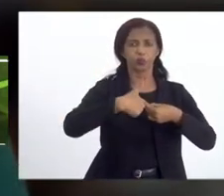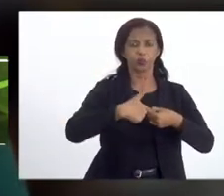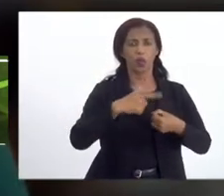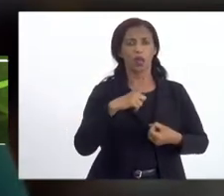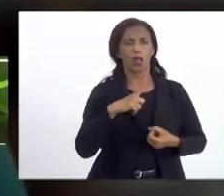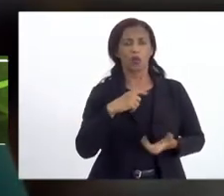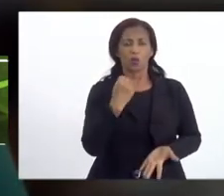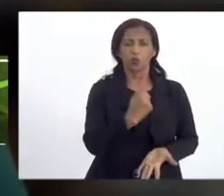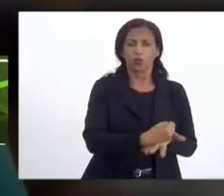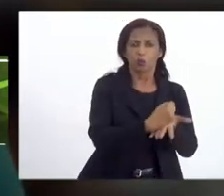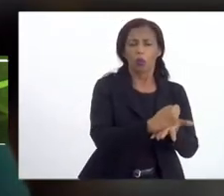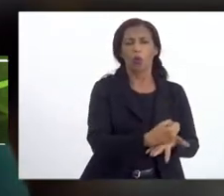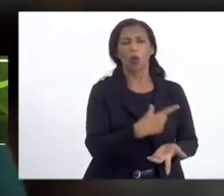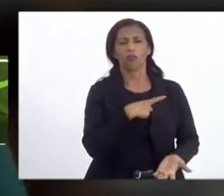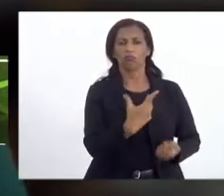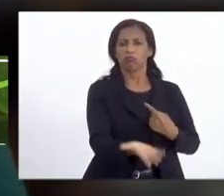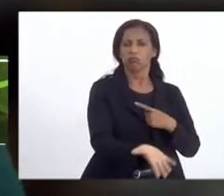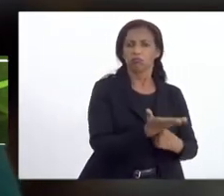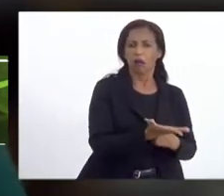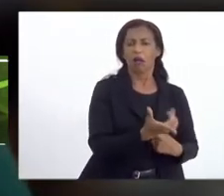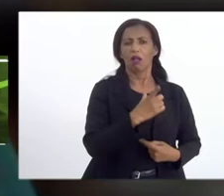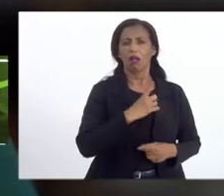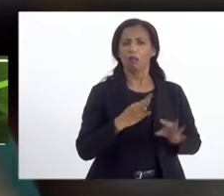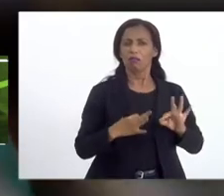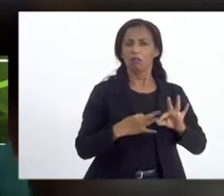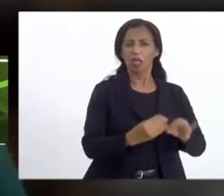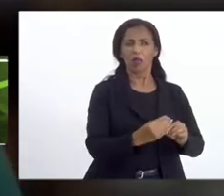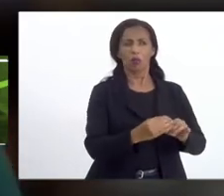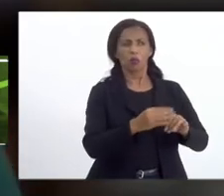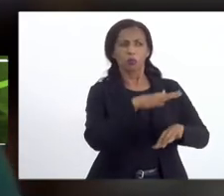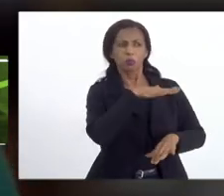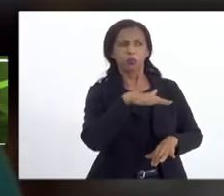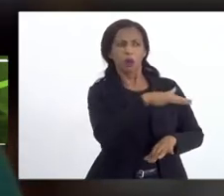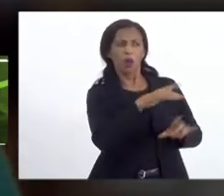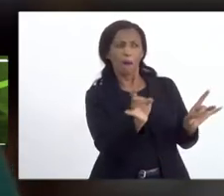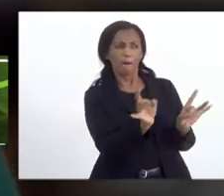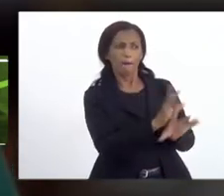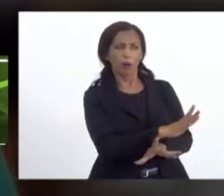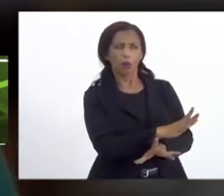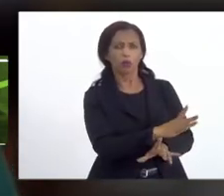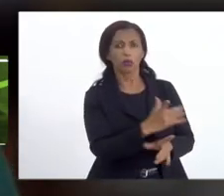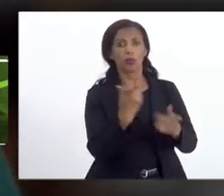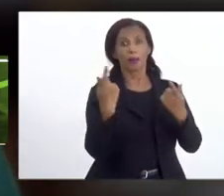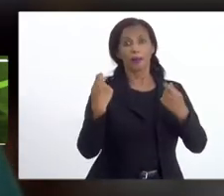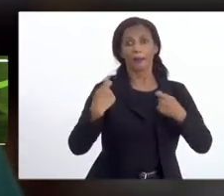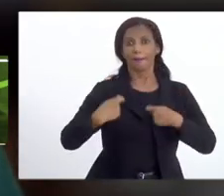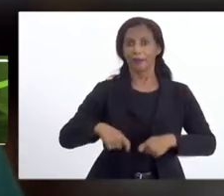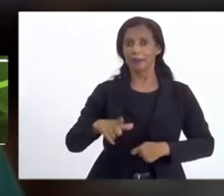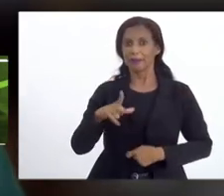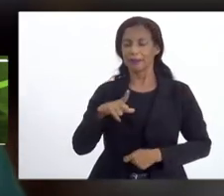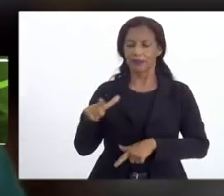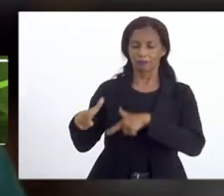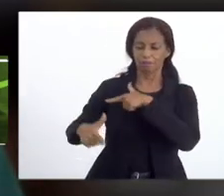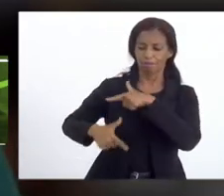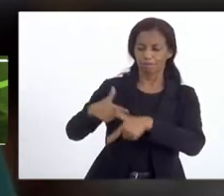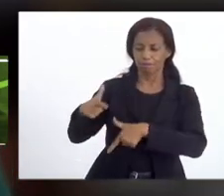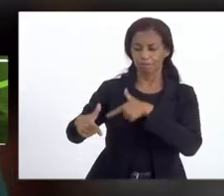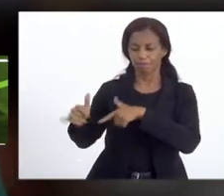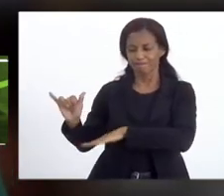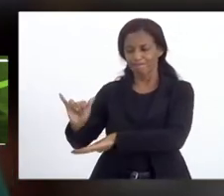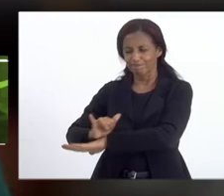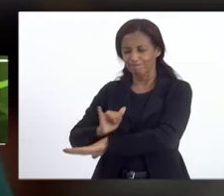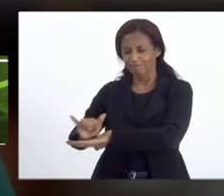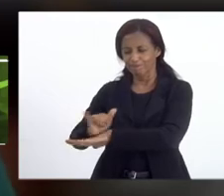tenho suporte, eu tenho apoio e eu já tenho um estabelecimento. Então, precisa ter um trabalho bem